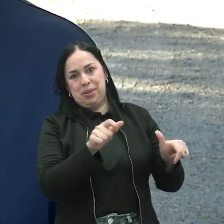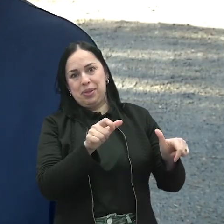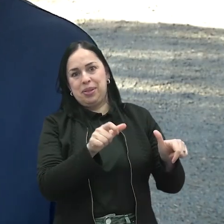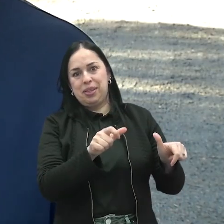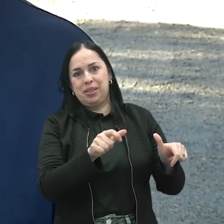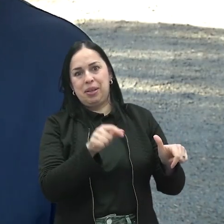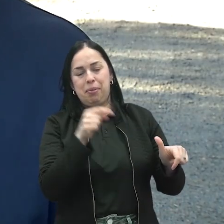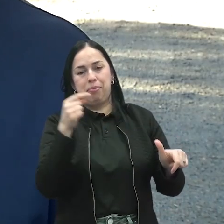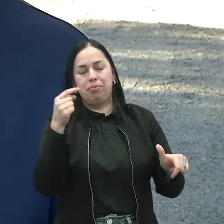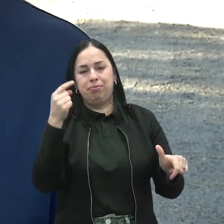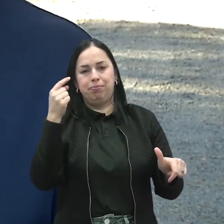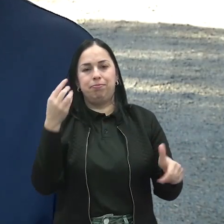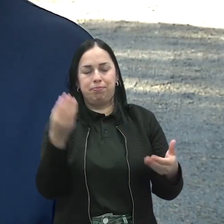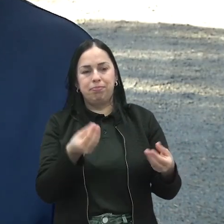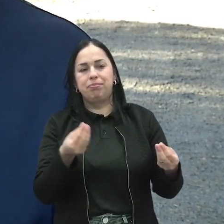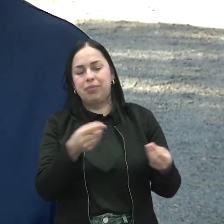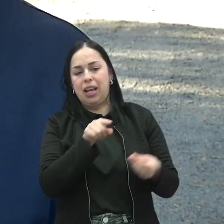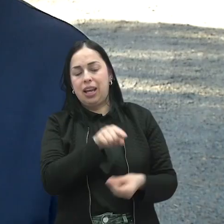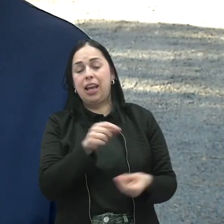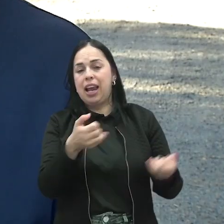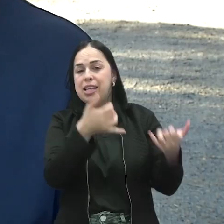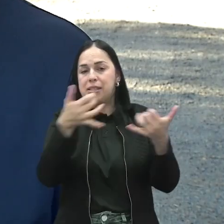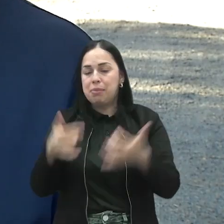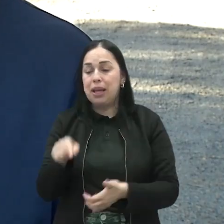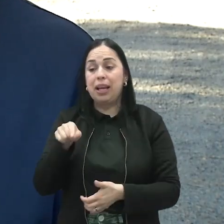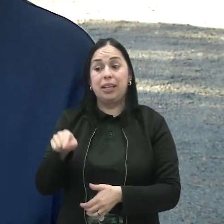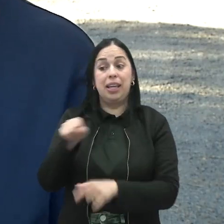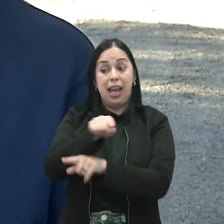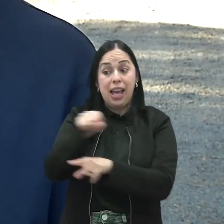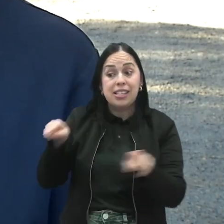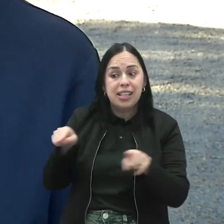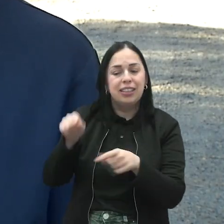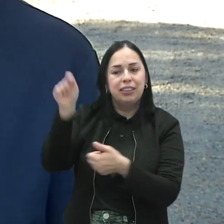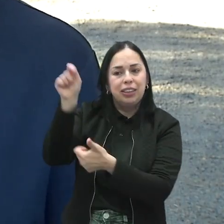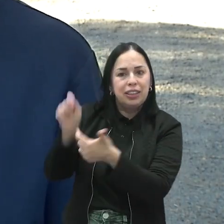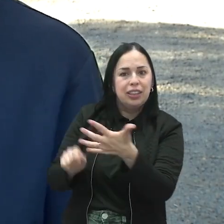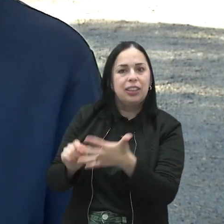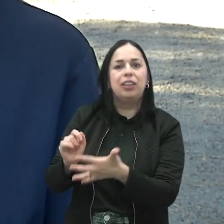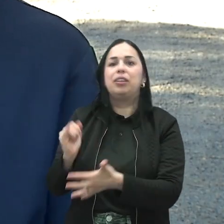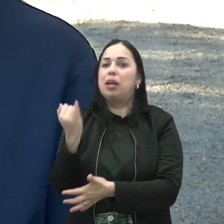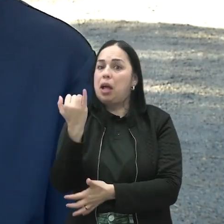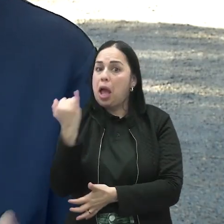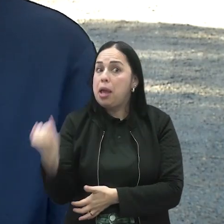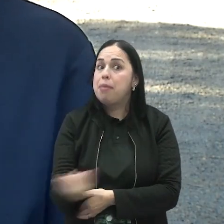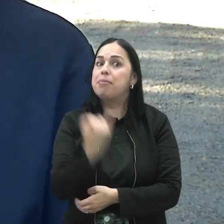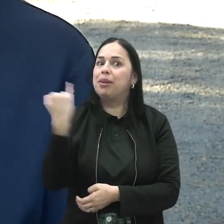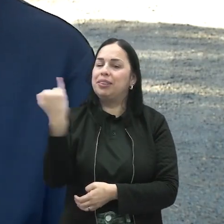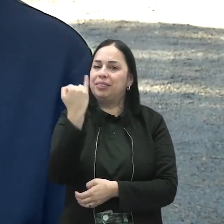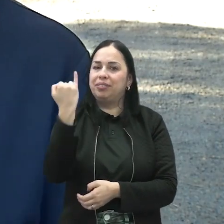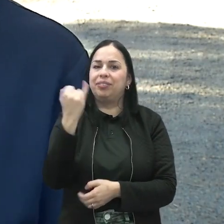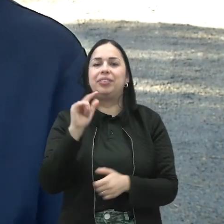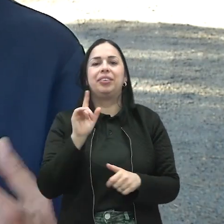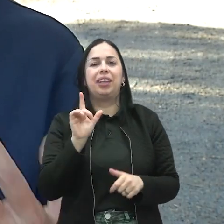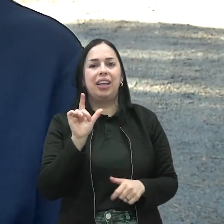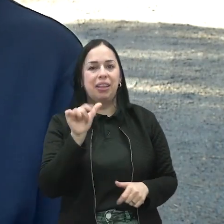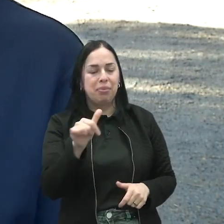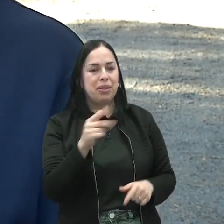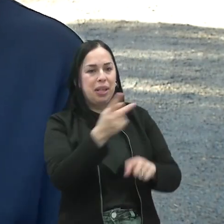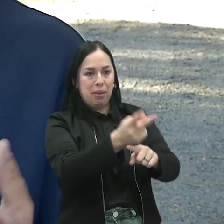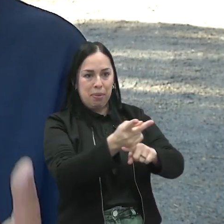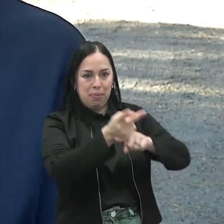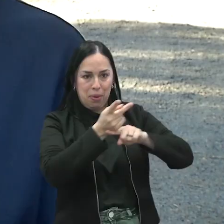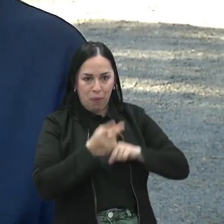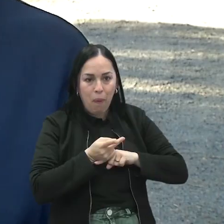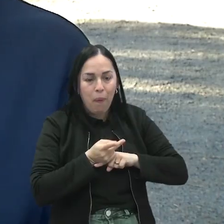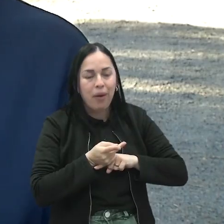considera um bem passível pela importância dele histórica, arquitetônica, paisagística, ambiental. Aí ele